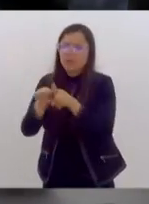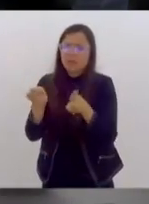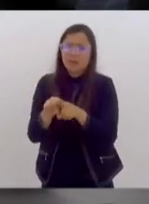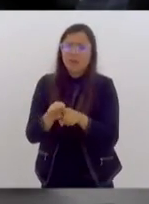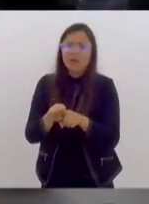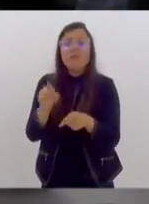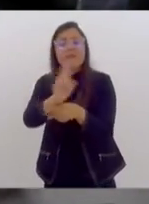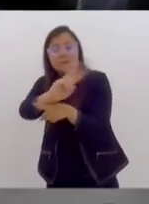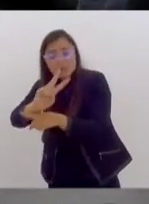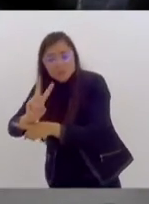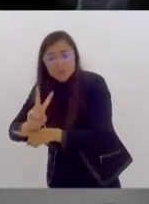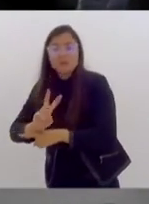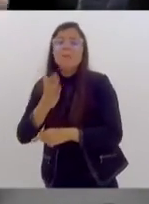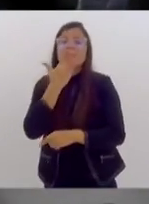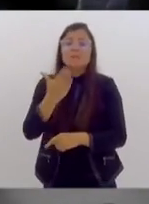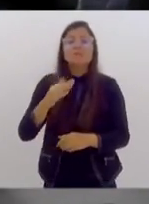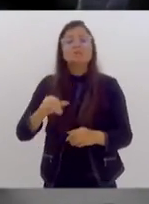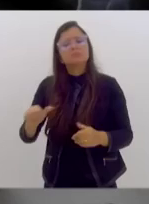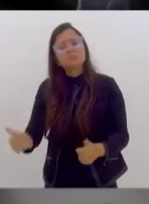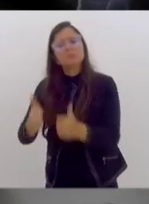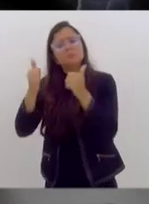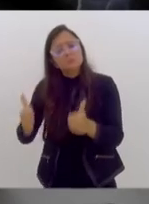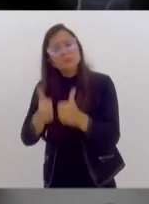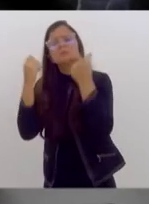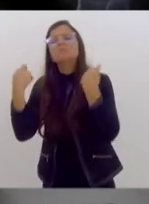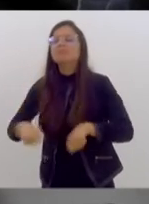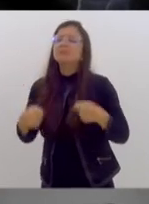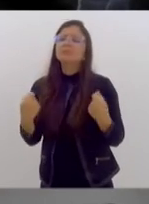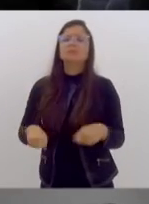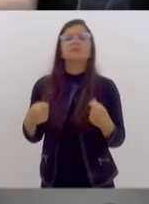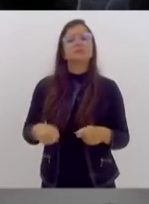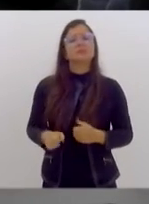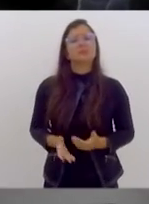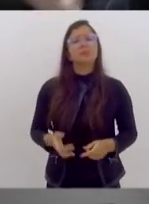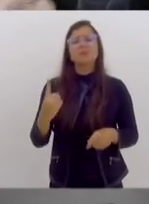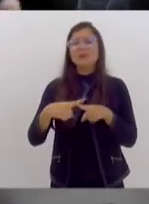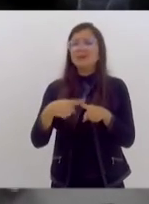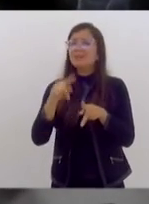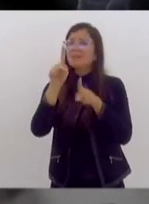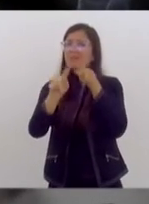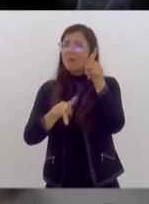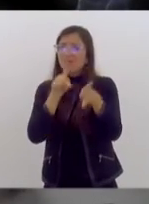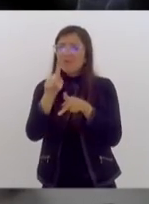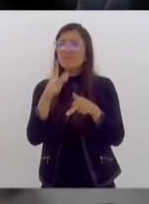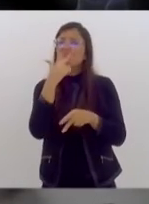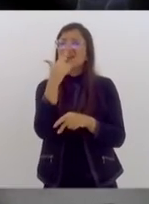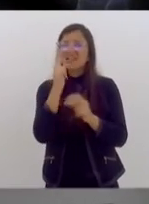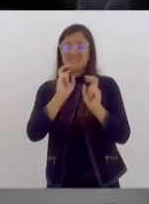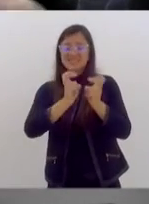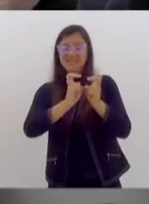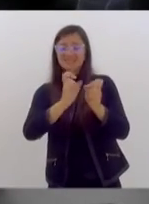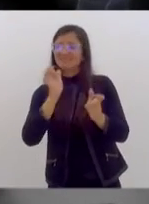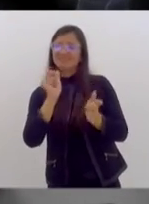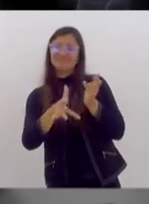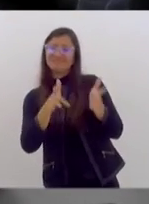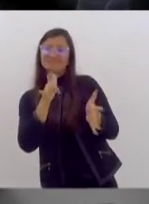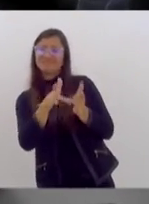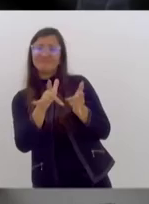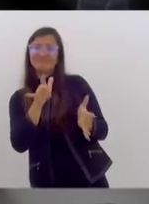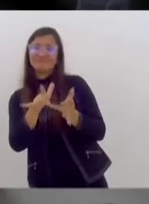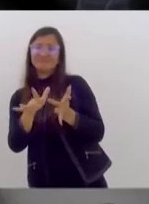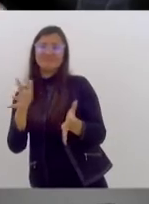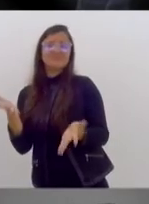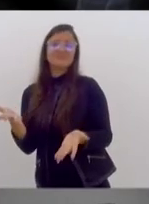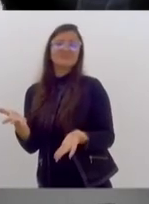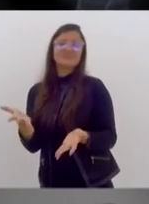mais melhorias porque cada vez mais a população tá deixando de andar nos trens E aí a nossa mobilidade